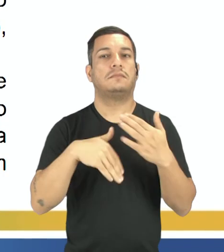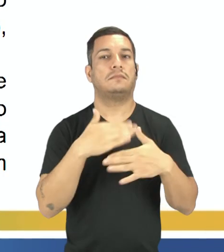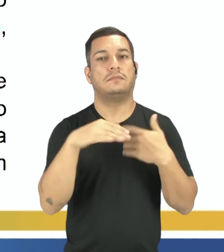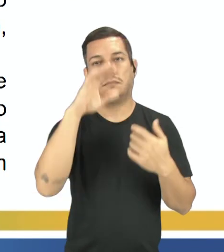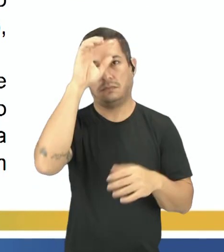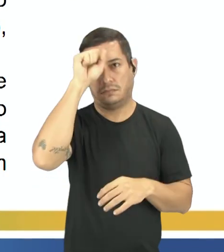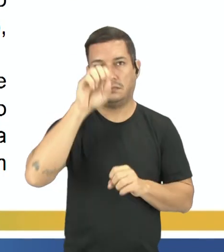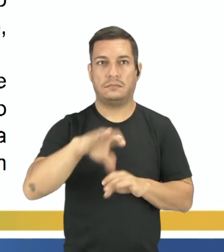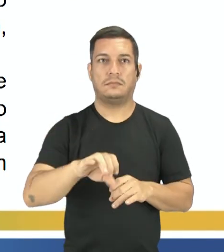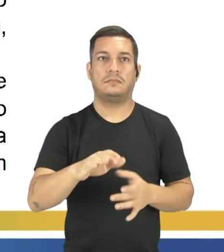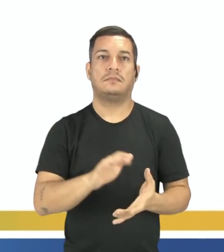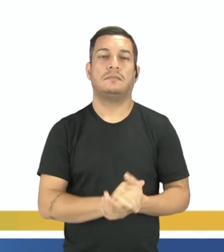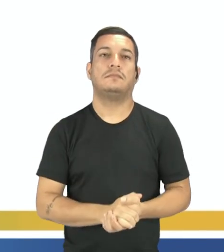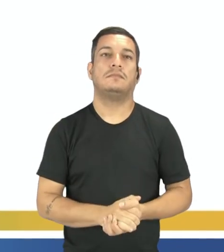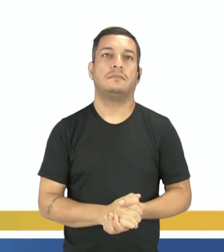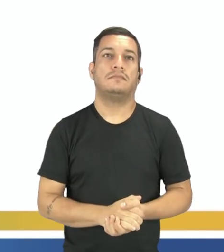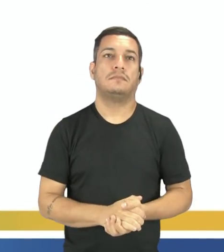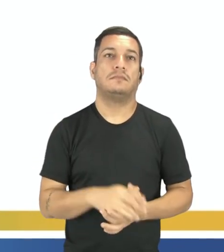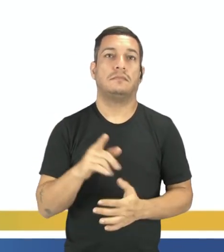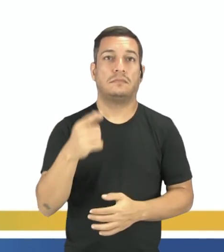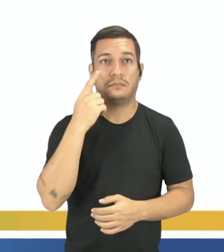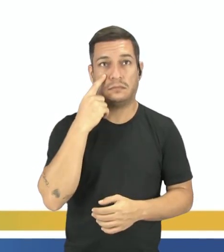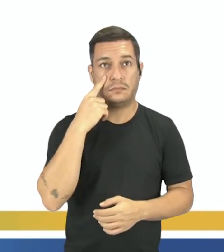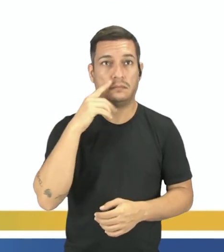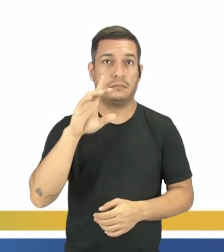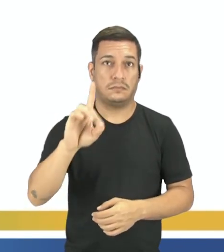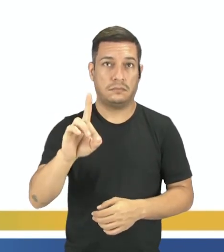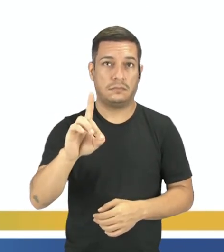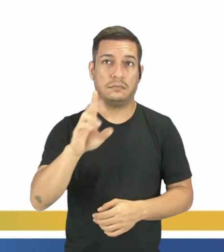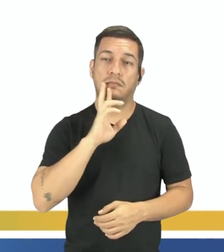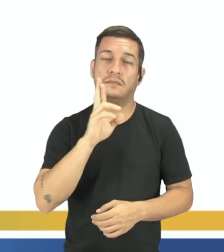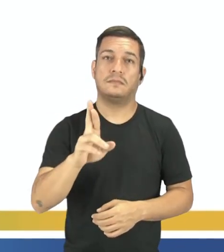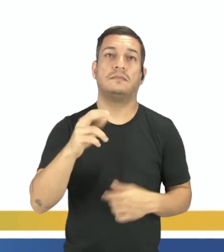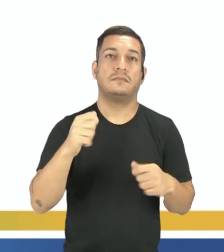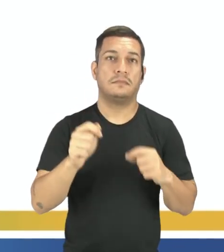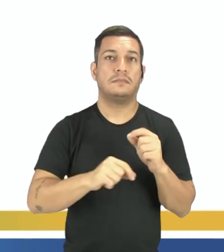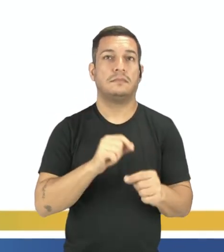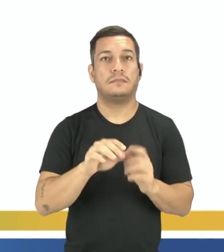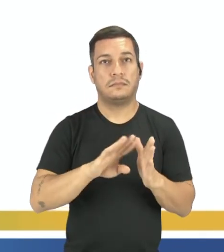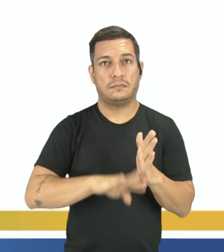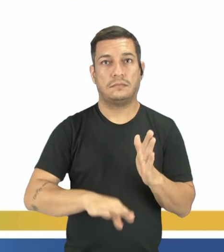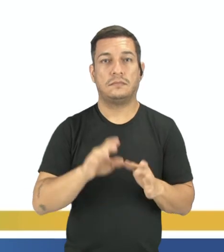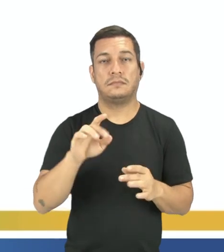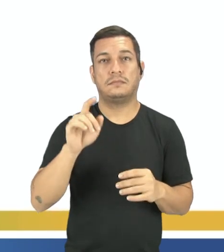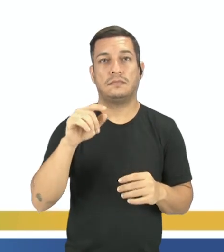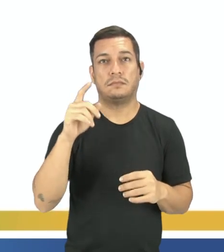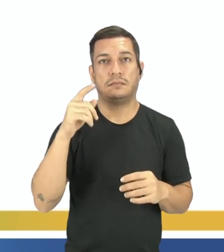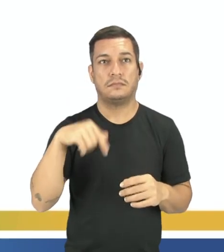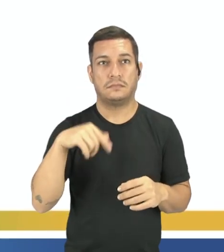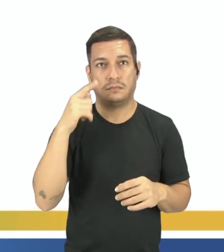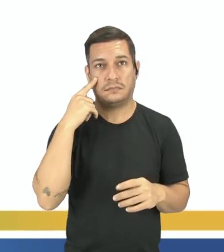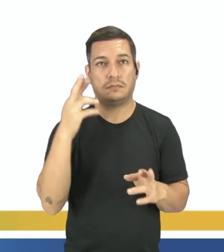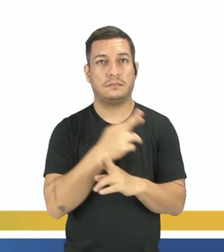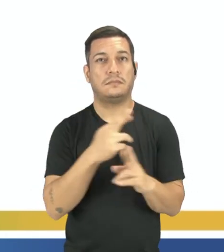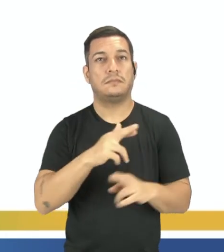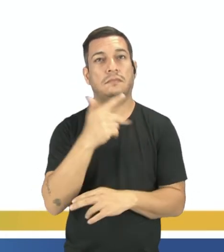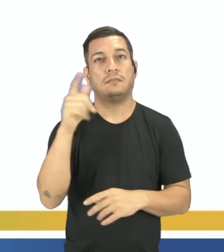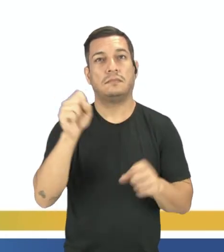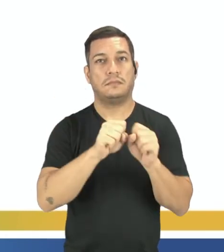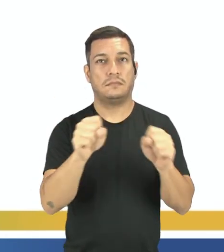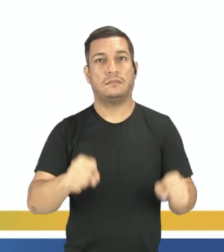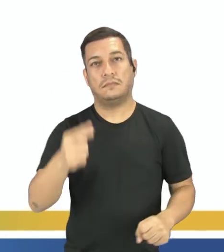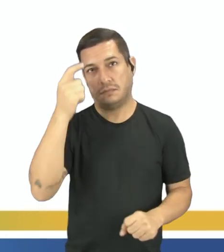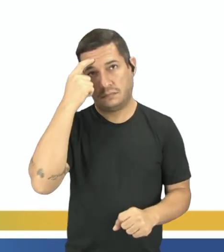e aprendizagem. Então, o nosso gabarito, gente, é a letra D, tá? Deve ser desconsiderado na perspectiva de sua relação com os